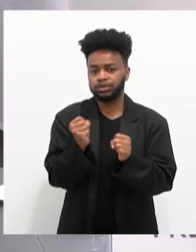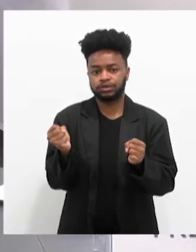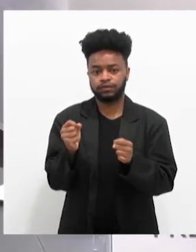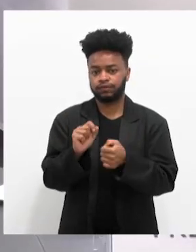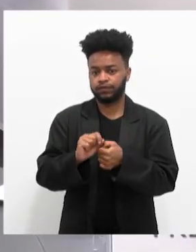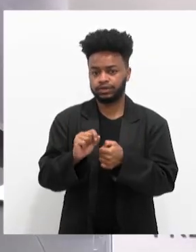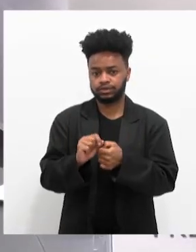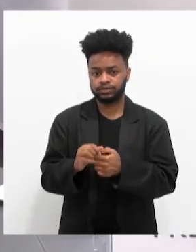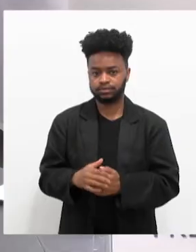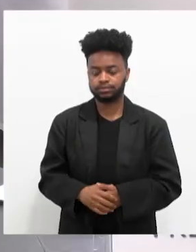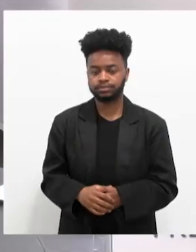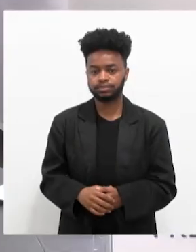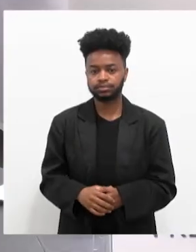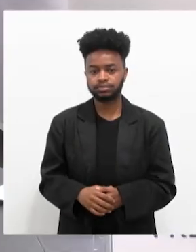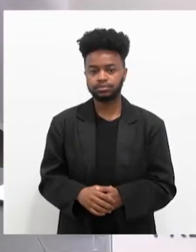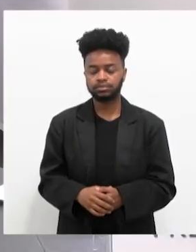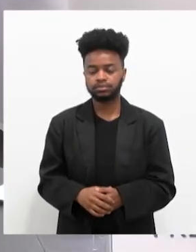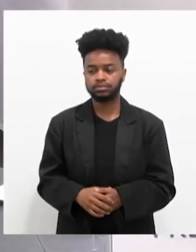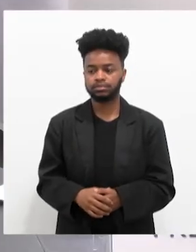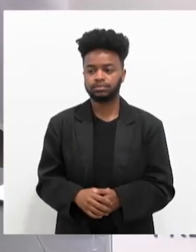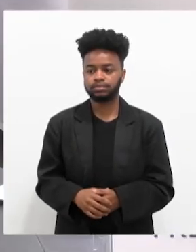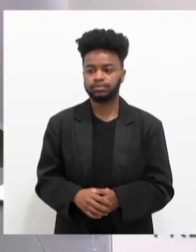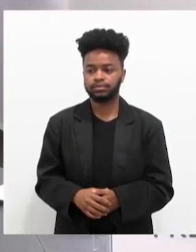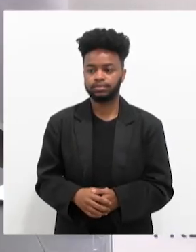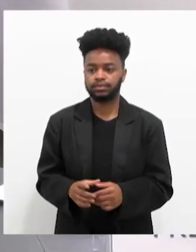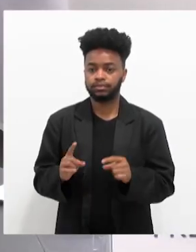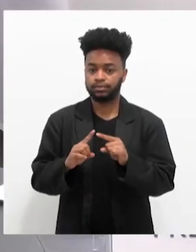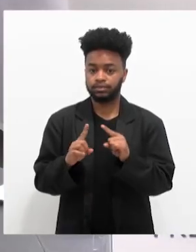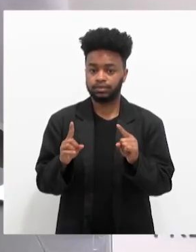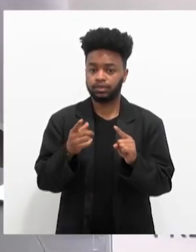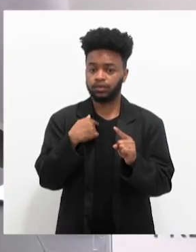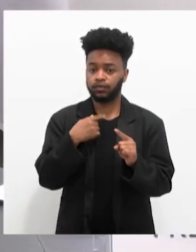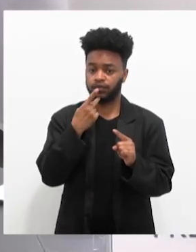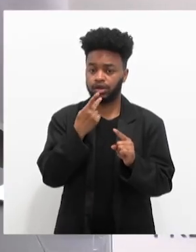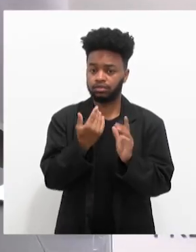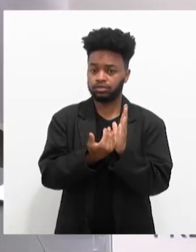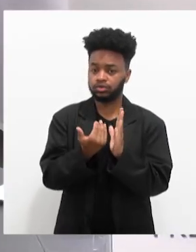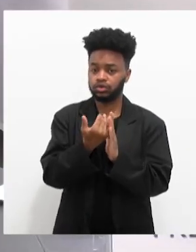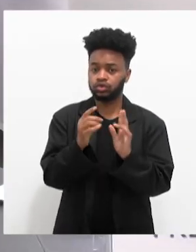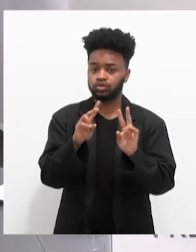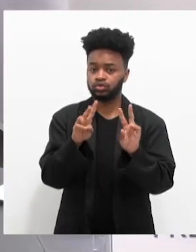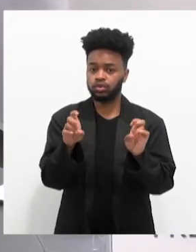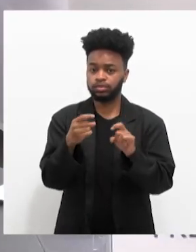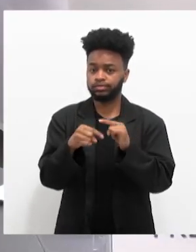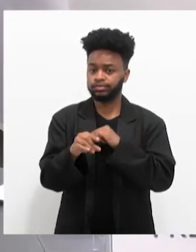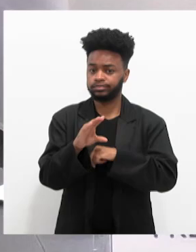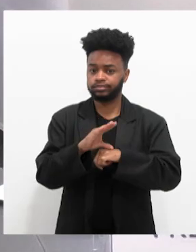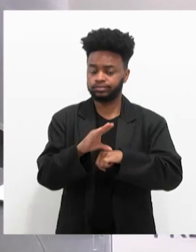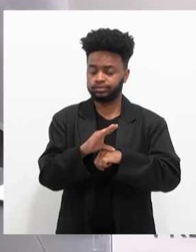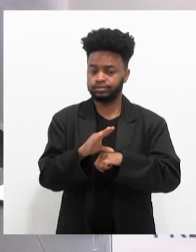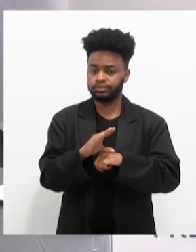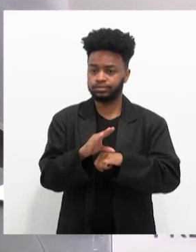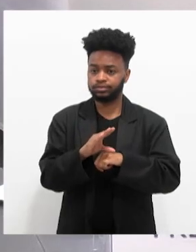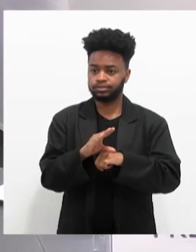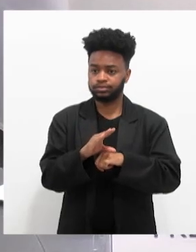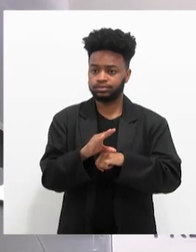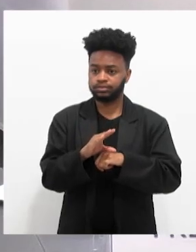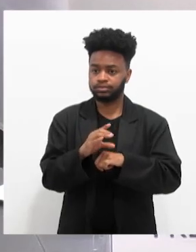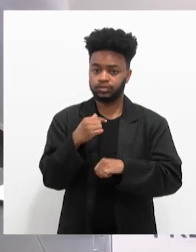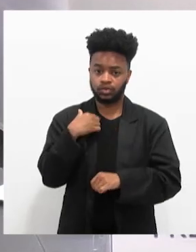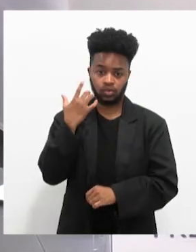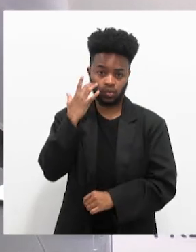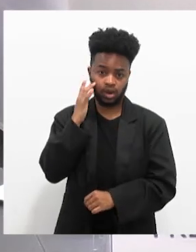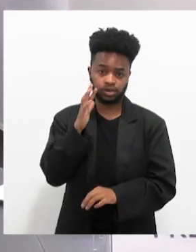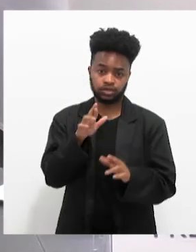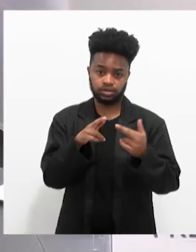cumprida. Mas eu vou além no que diz respeito à inconstitucionalidade, porque considero que seja